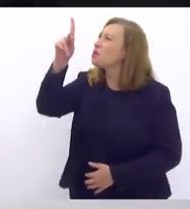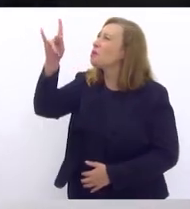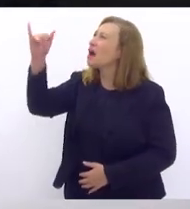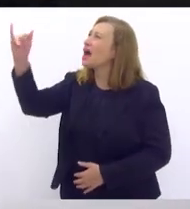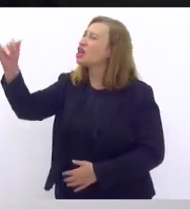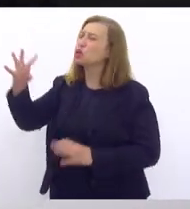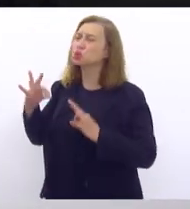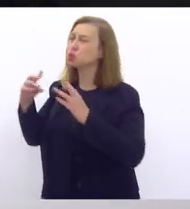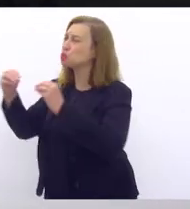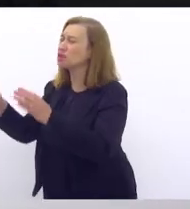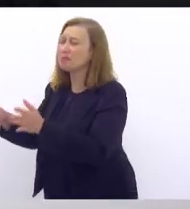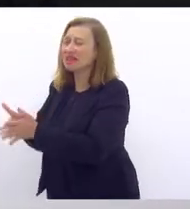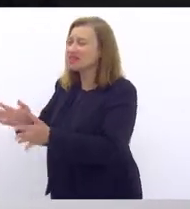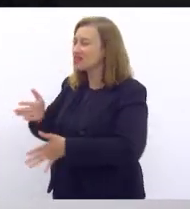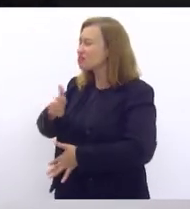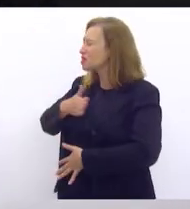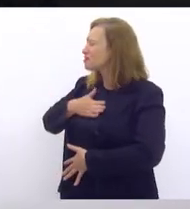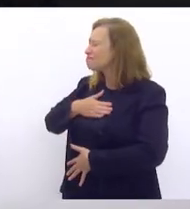meu,